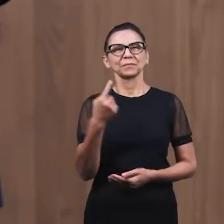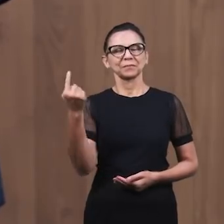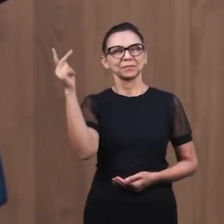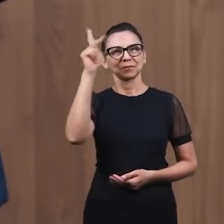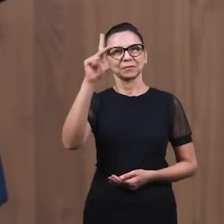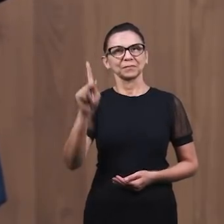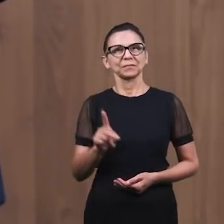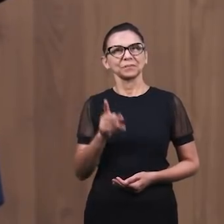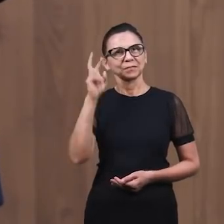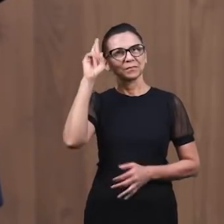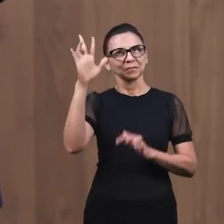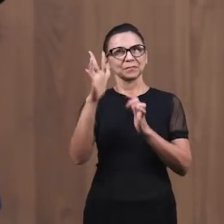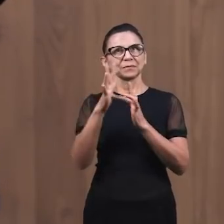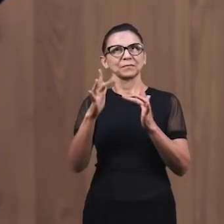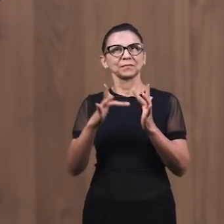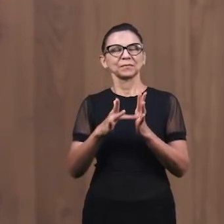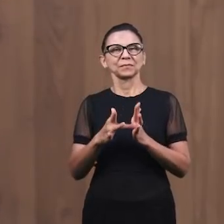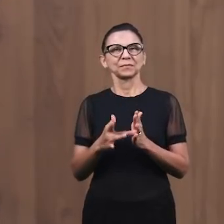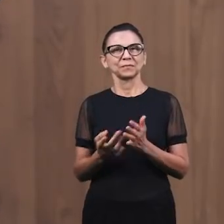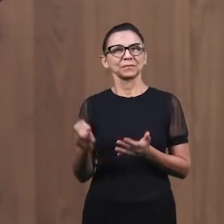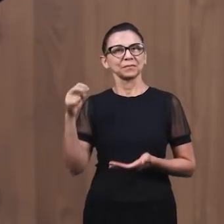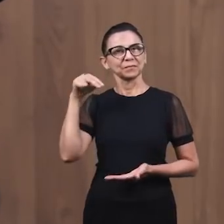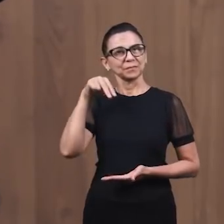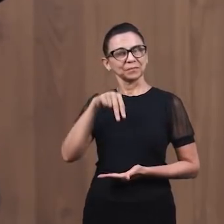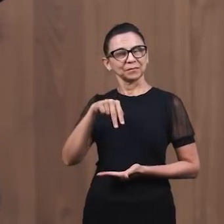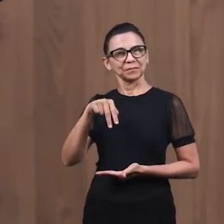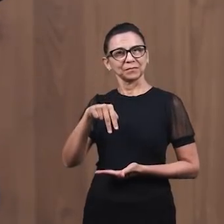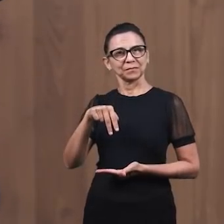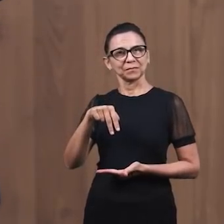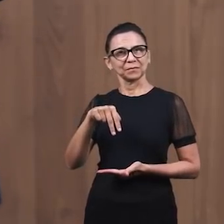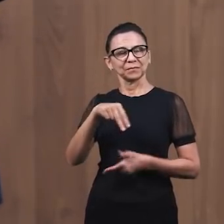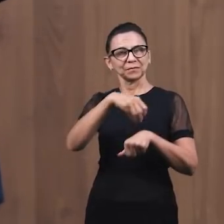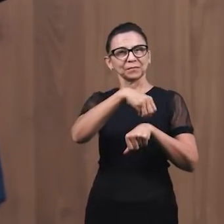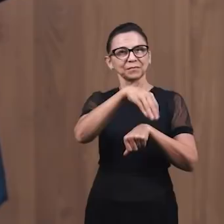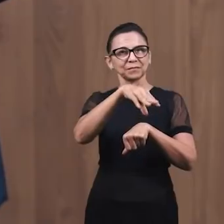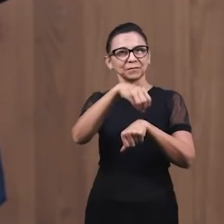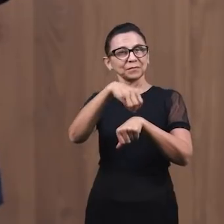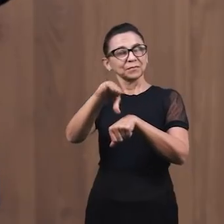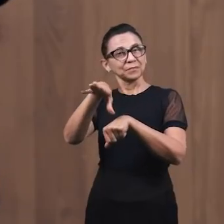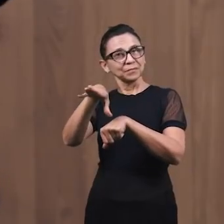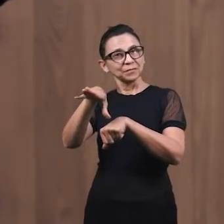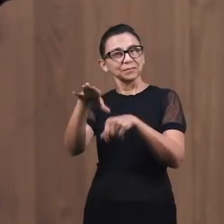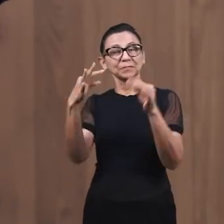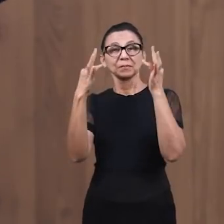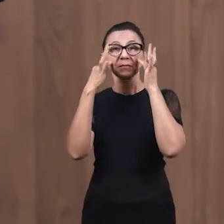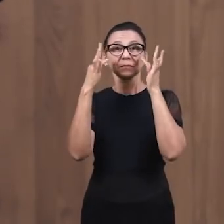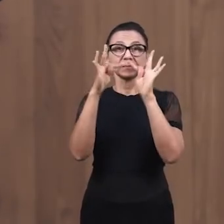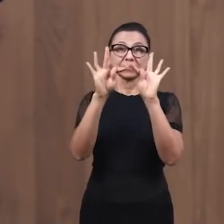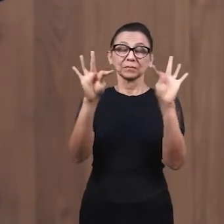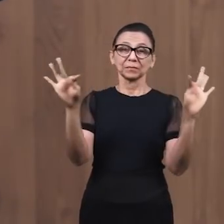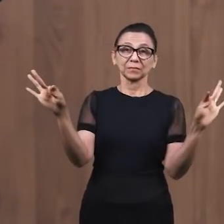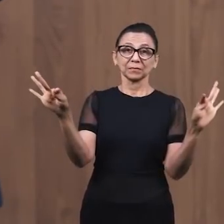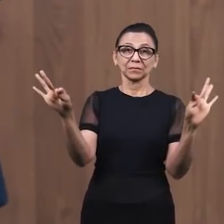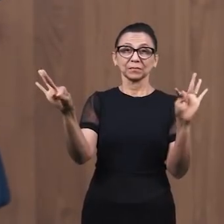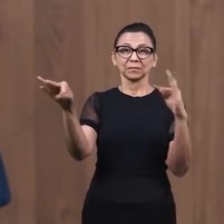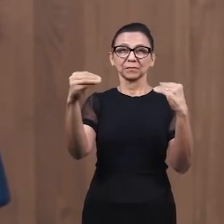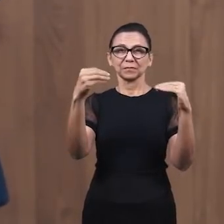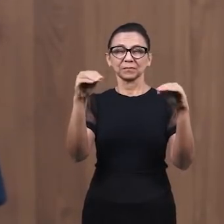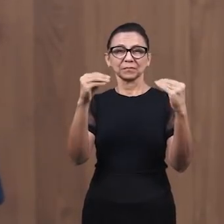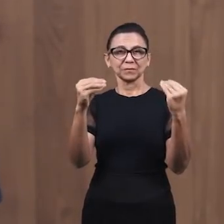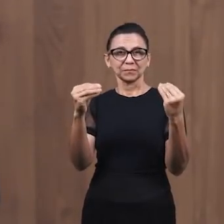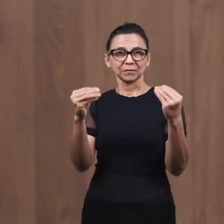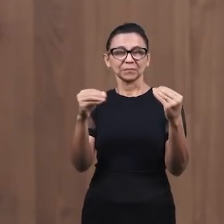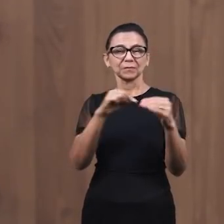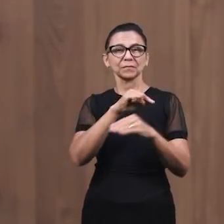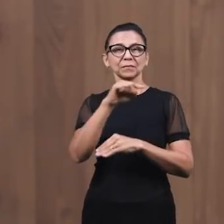cumprimentar os irmãos com a paz do Senhor Jesus. Nós estamos aqui para transmitir os testemunhos que temos recebido